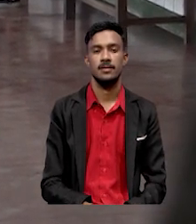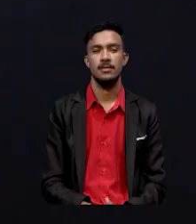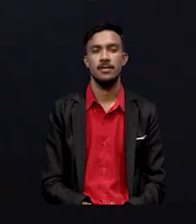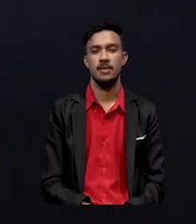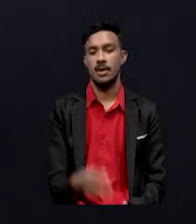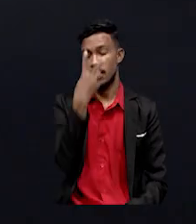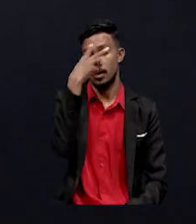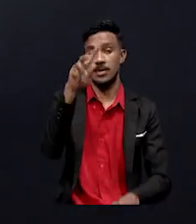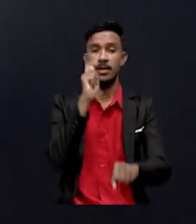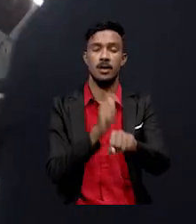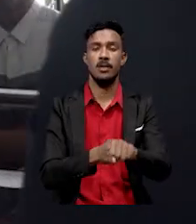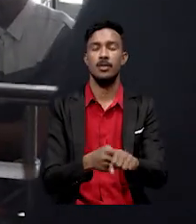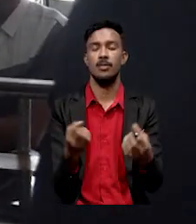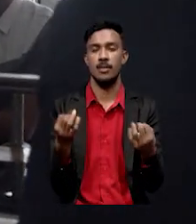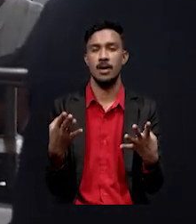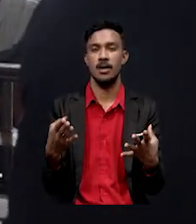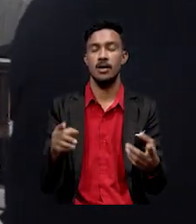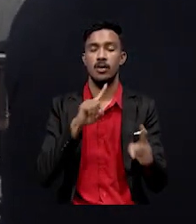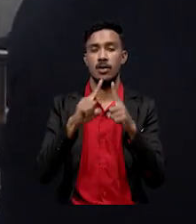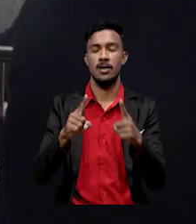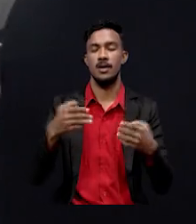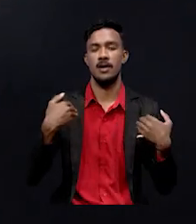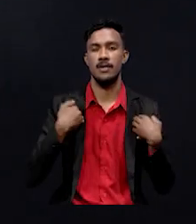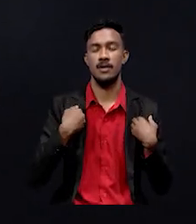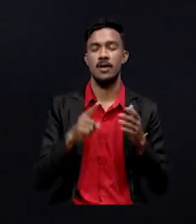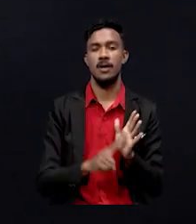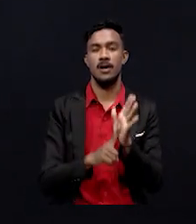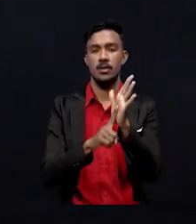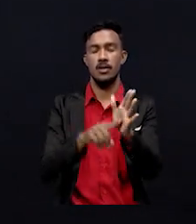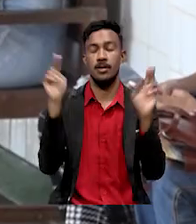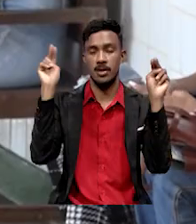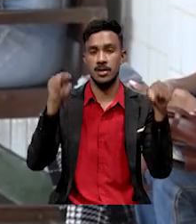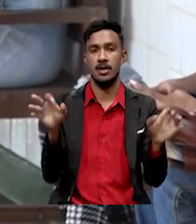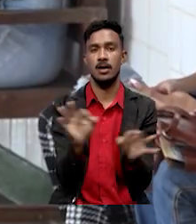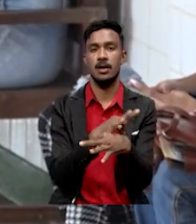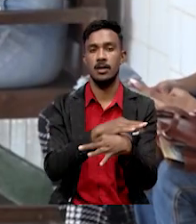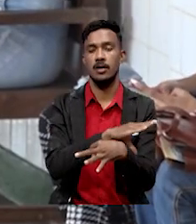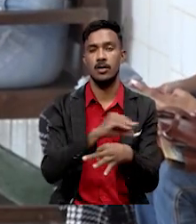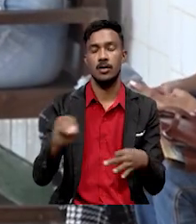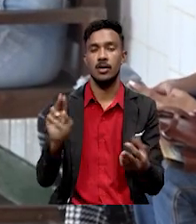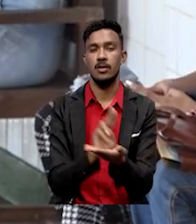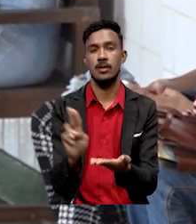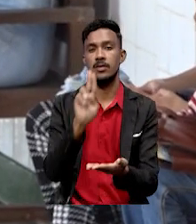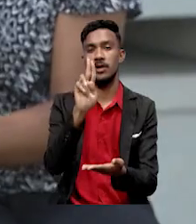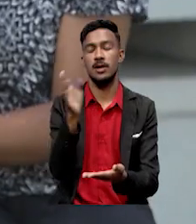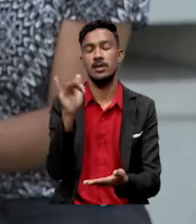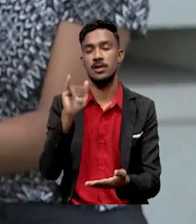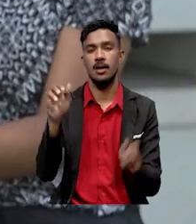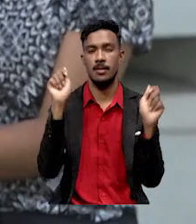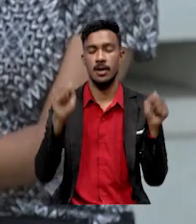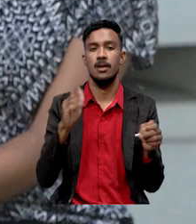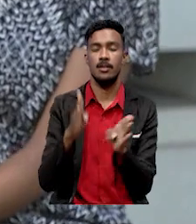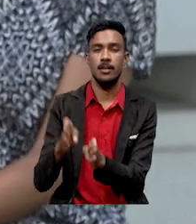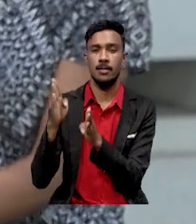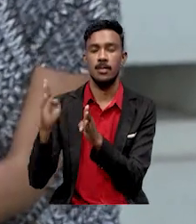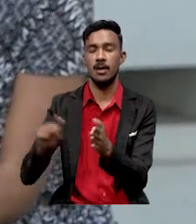Hare basito saun hirak nebe mensione haleten hatu do katak presiz hadia i institusaun ka universidade Siram ho di prepara